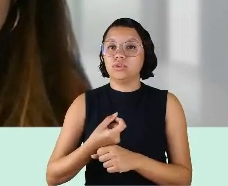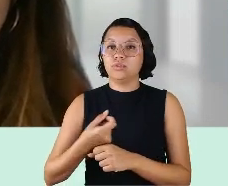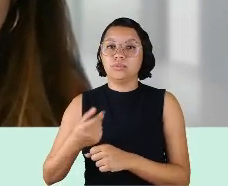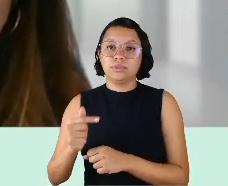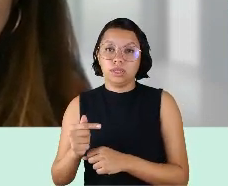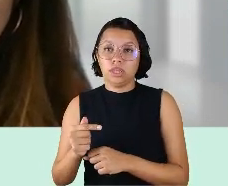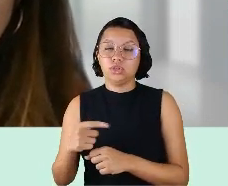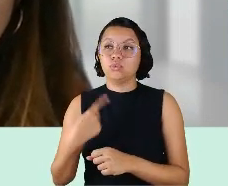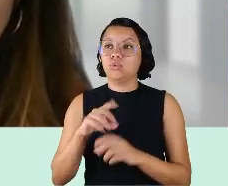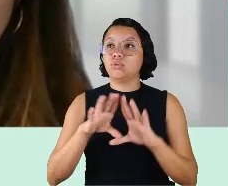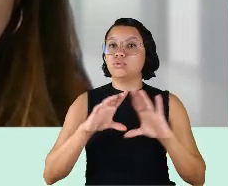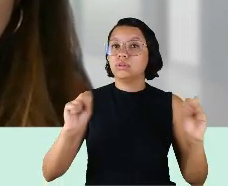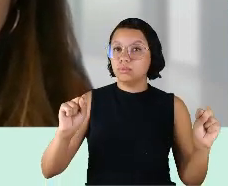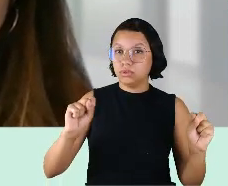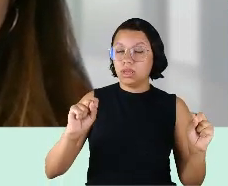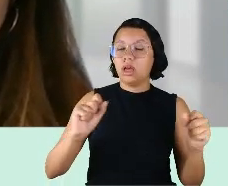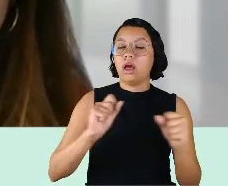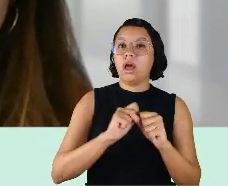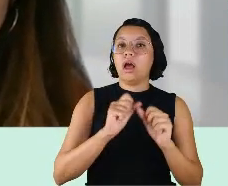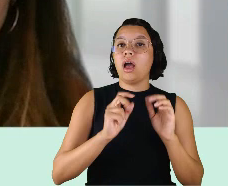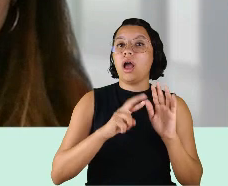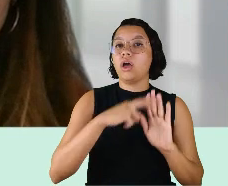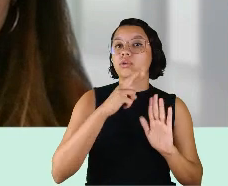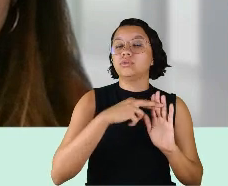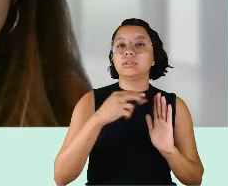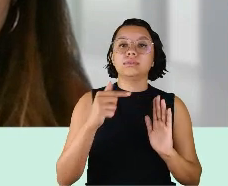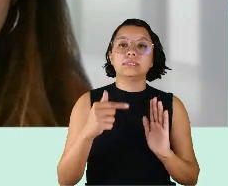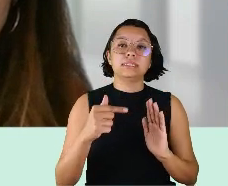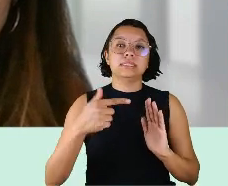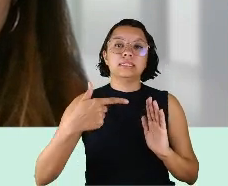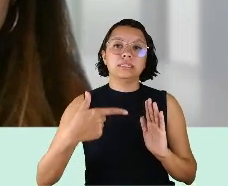o nosso tribunal baixou a resolução